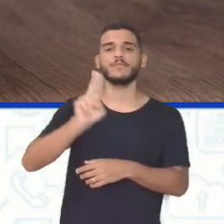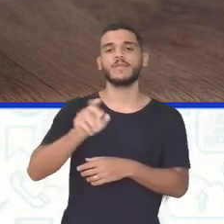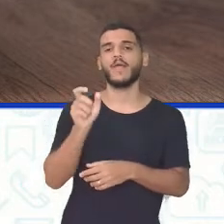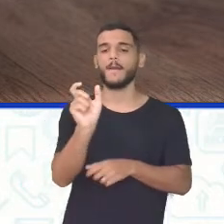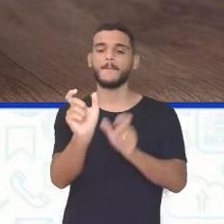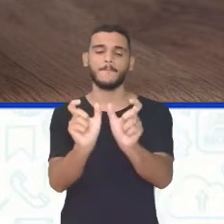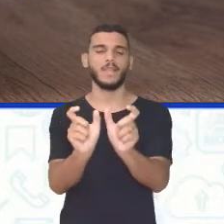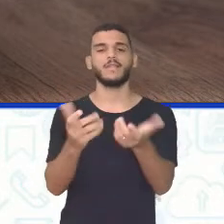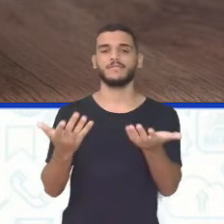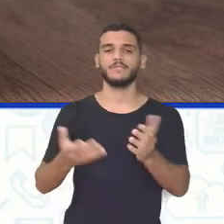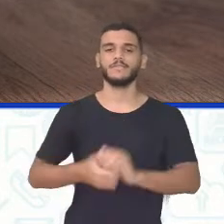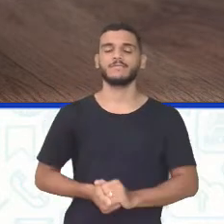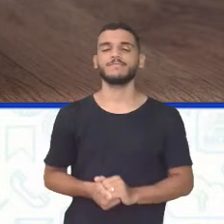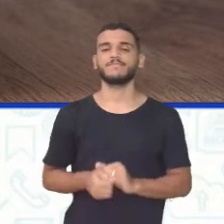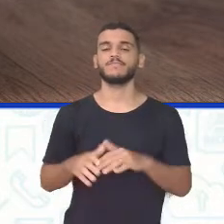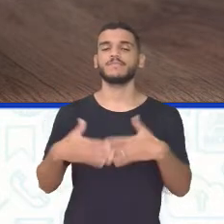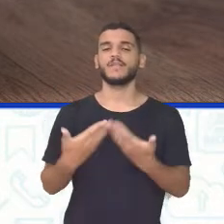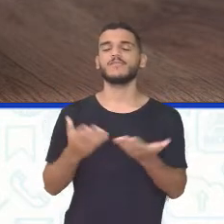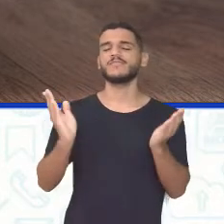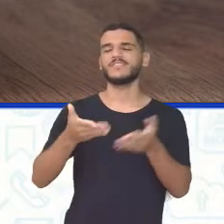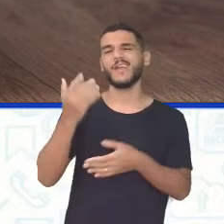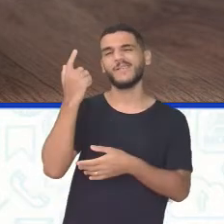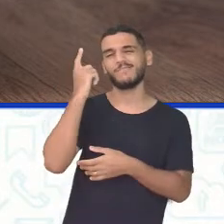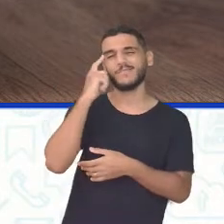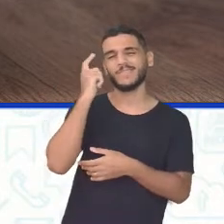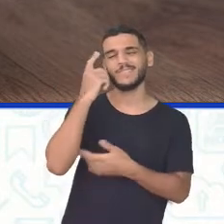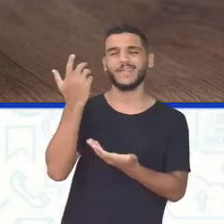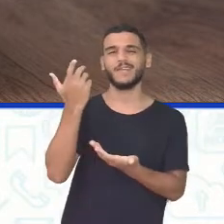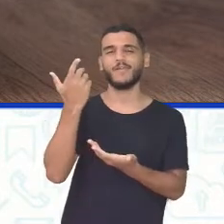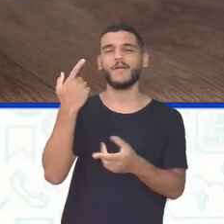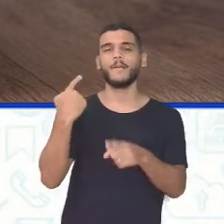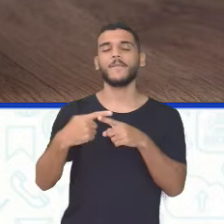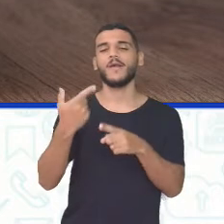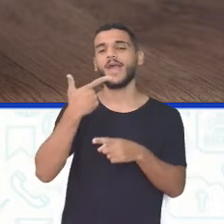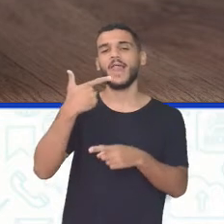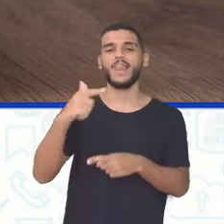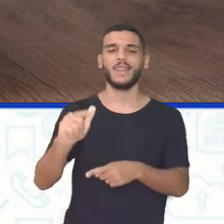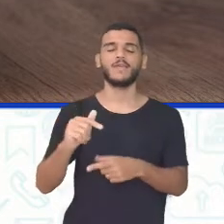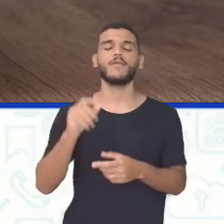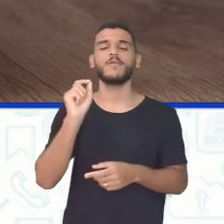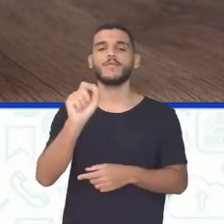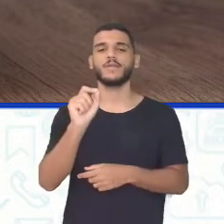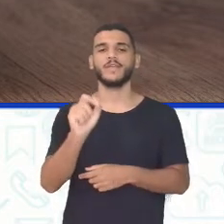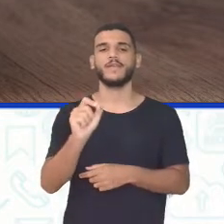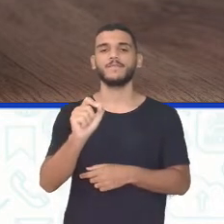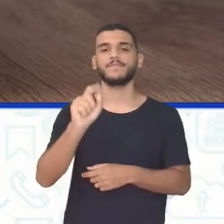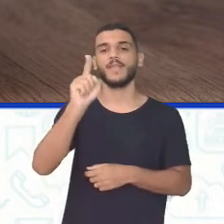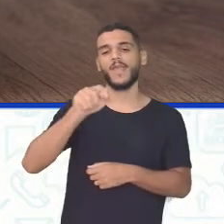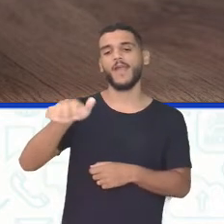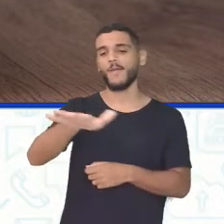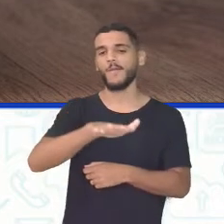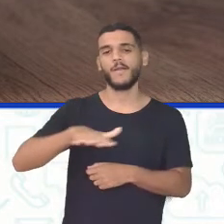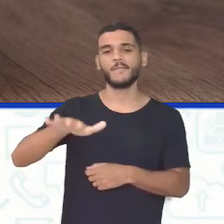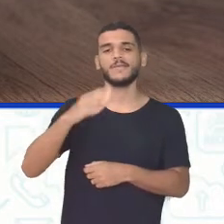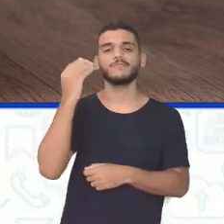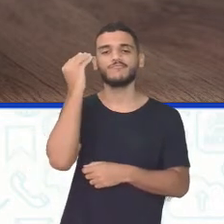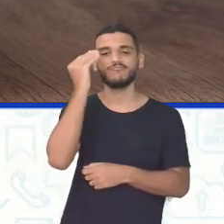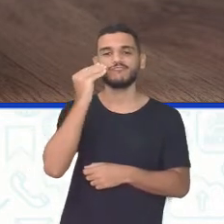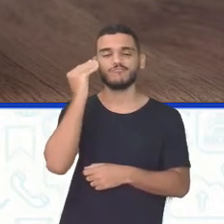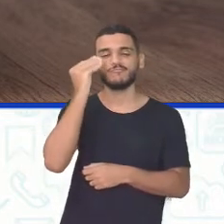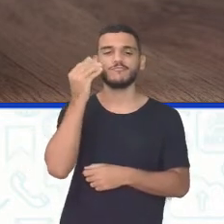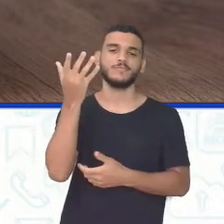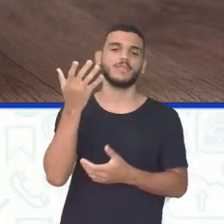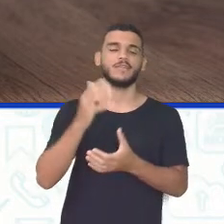Exatamente. E vocês já pensaram por quê? Porque a língua é que vai ser o ambiente da experimentação, né?